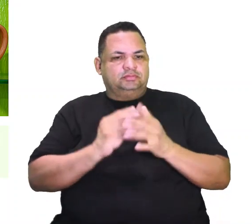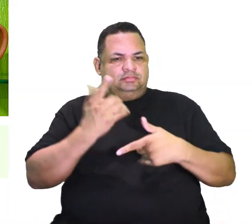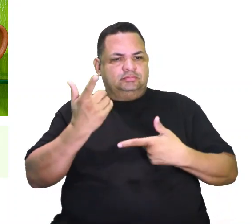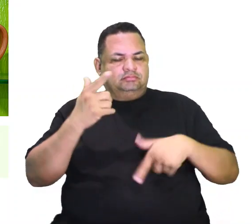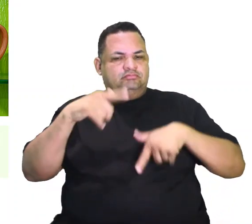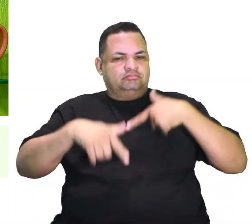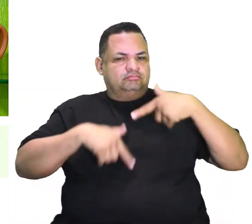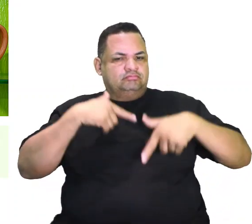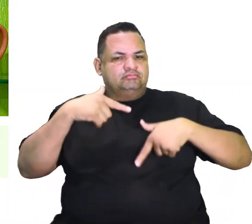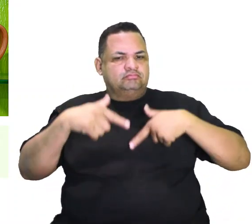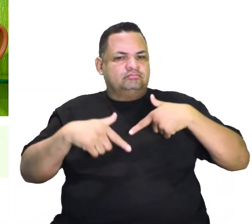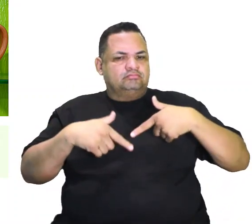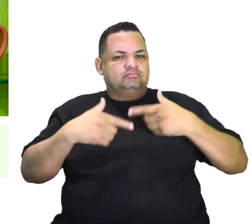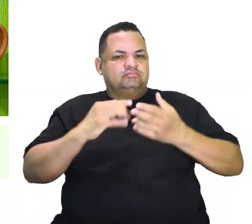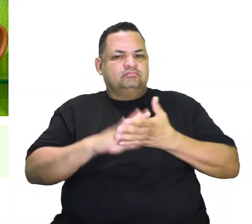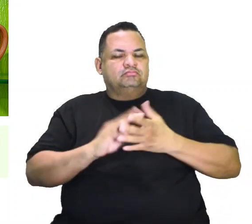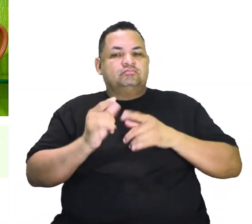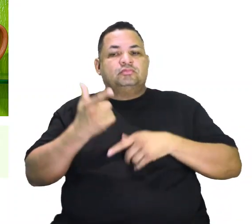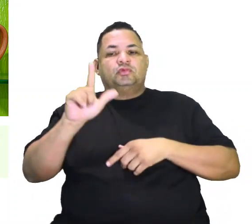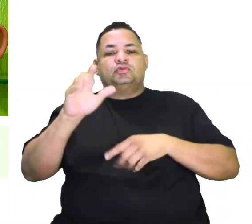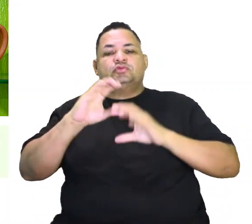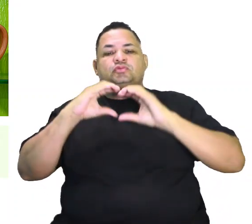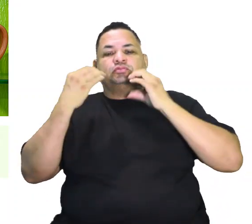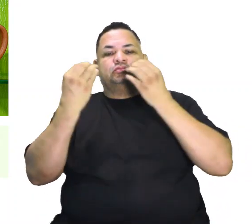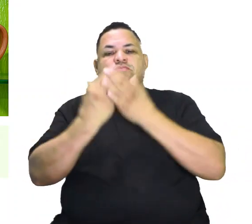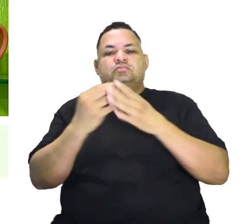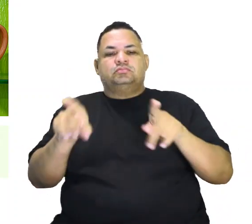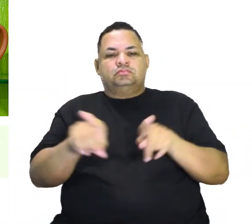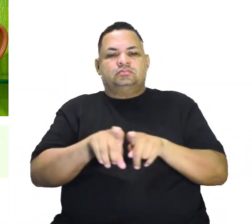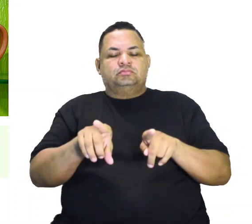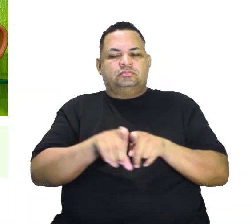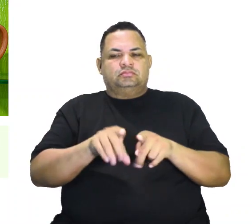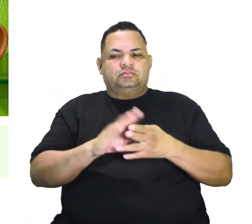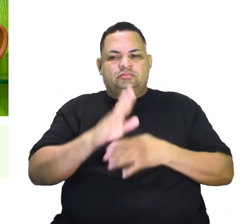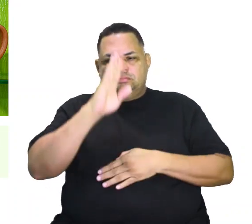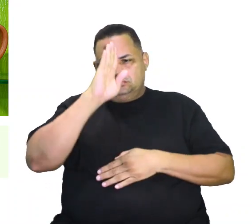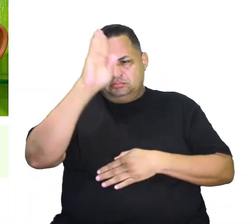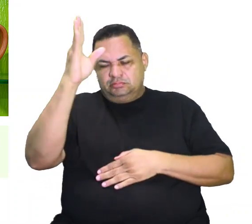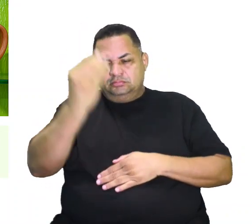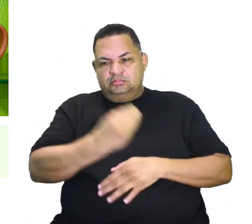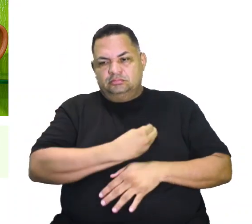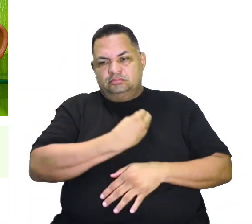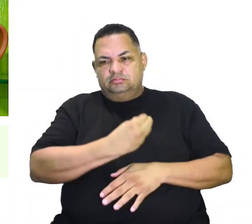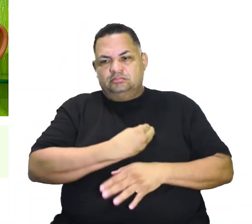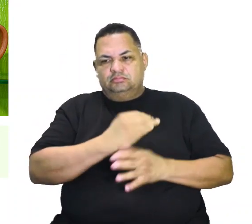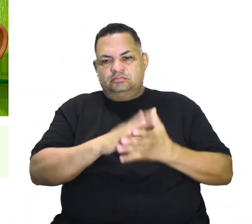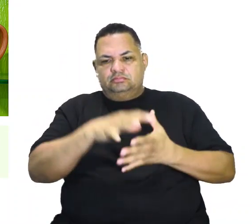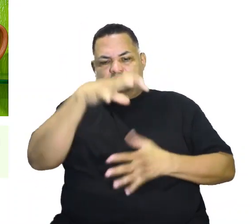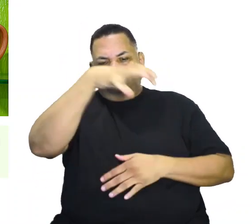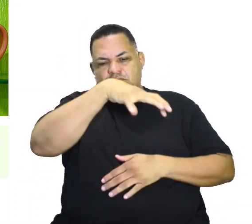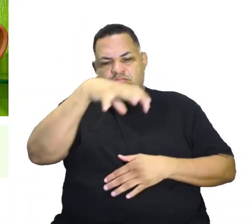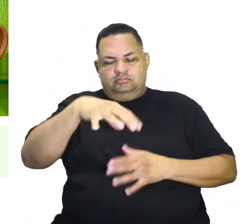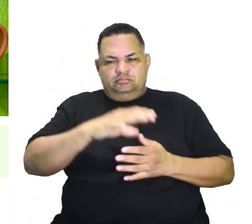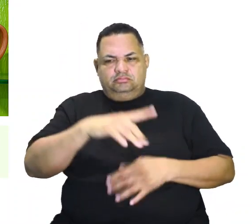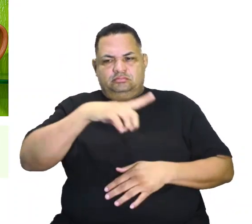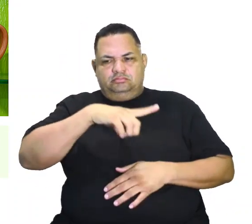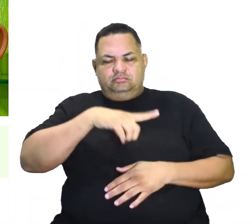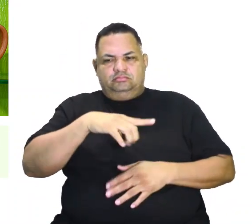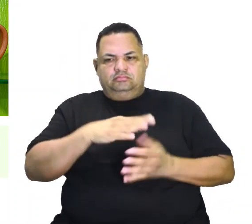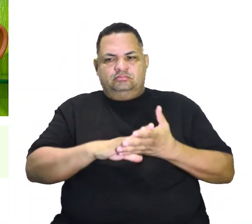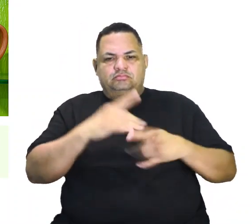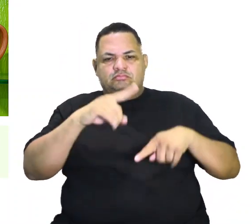produzem artesanato, outras comunidades também, principalmente as pessoas que vivem em locais onde há muita matéria-prima,